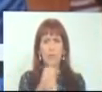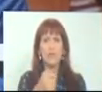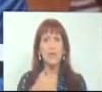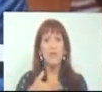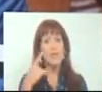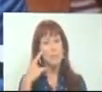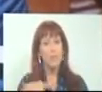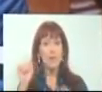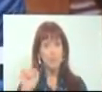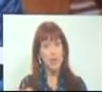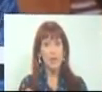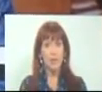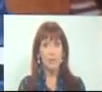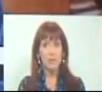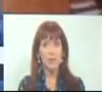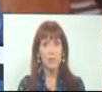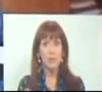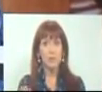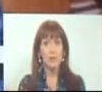públicas de transportes.